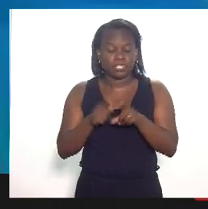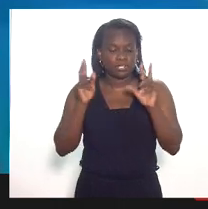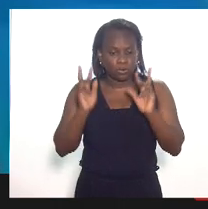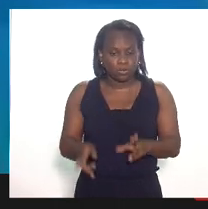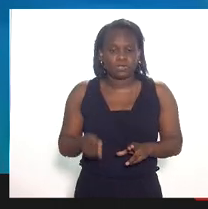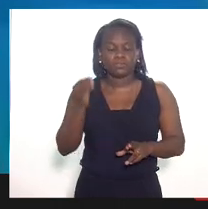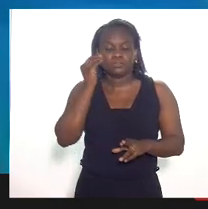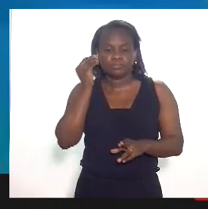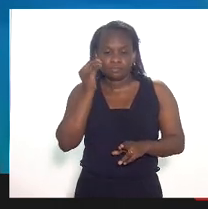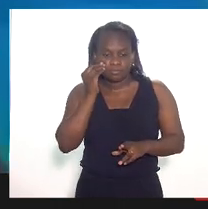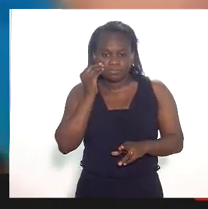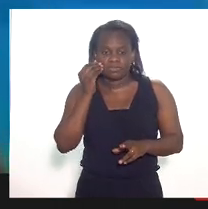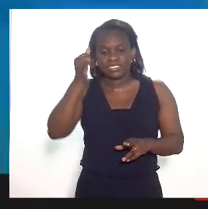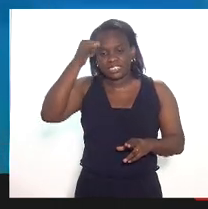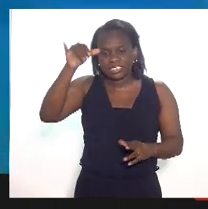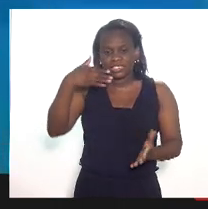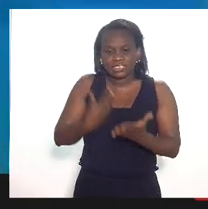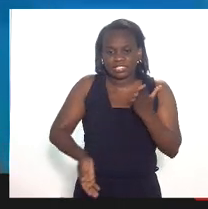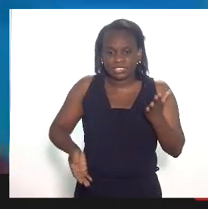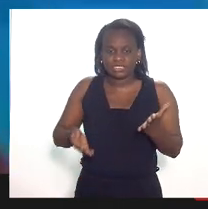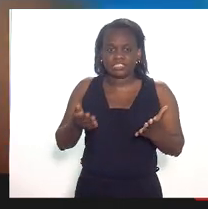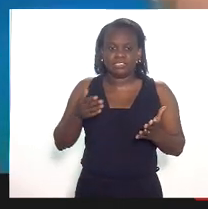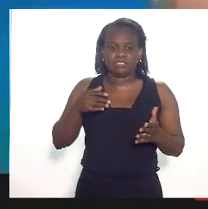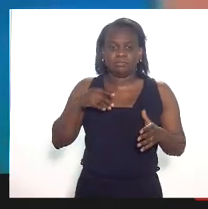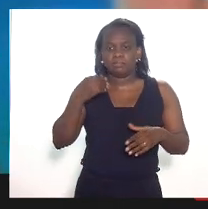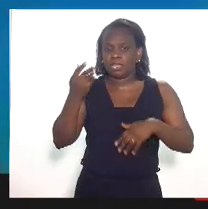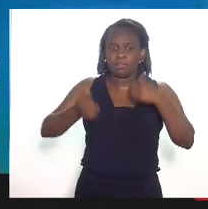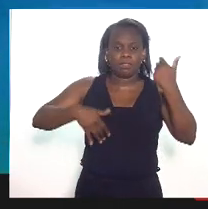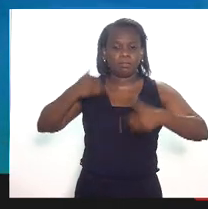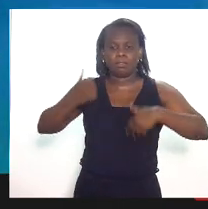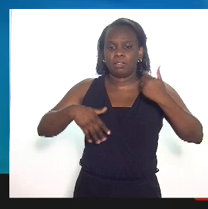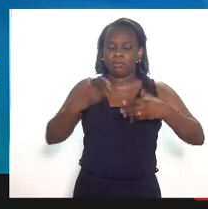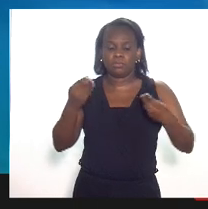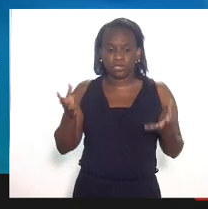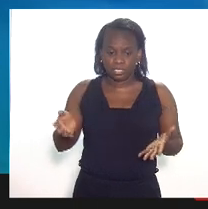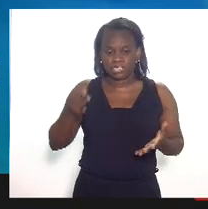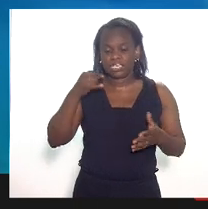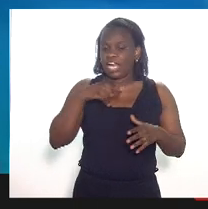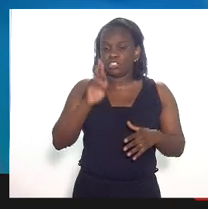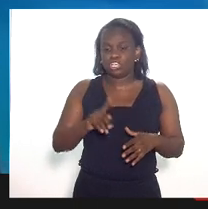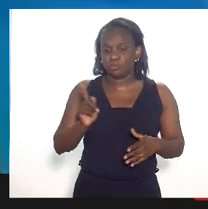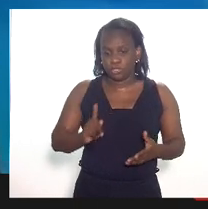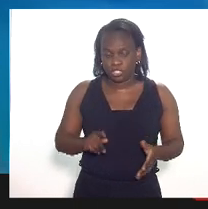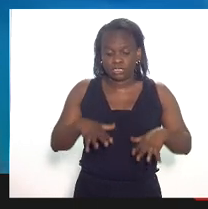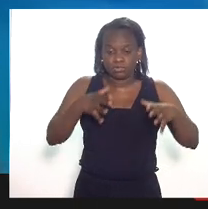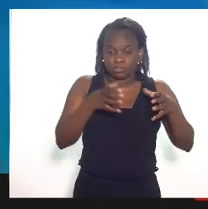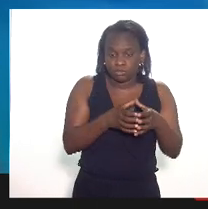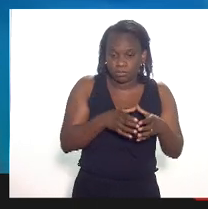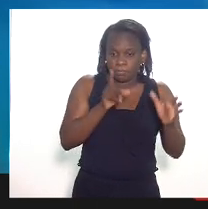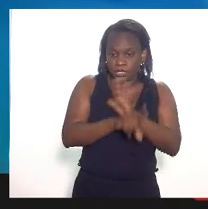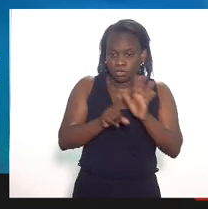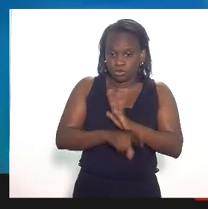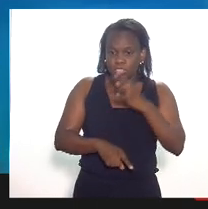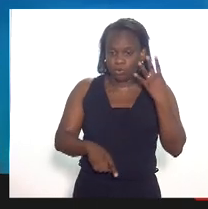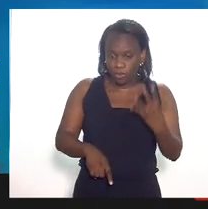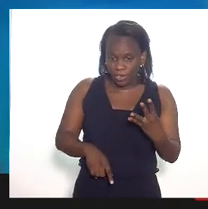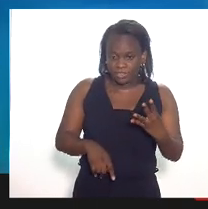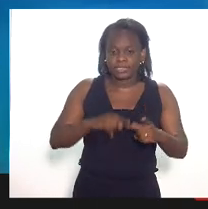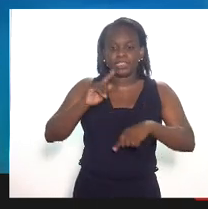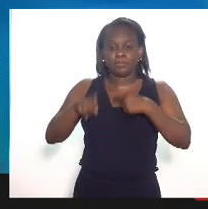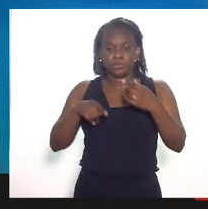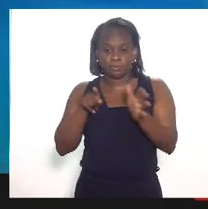tentar para que não se perca a audiência com muito, se perde com muitas perguntas, acaba alguma não sendo respondida. A cada bloco de quatro perguntas,